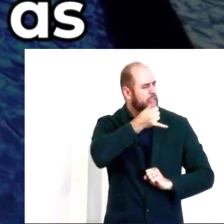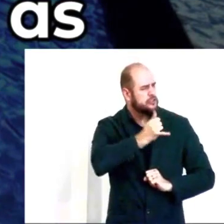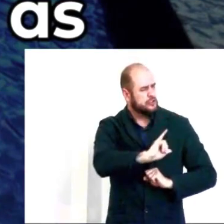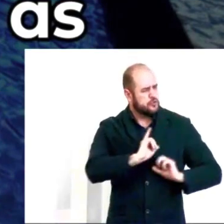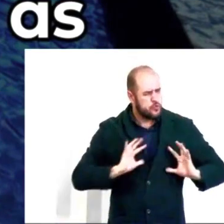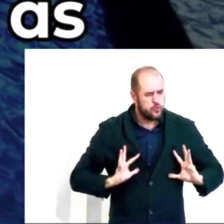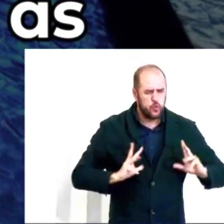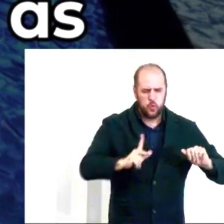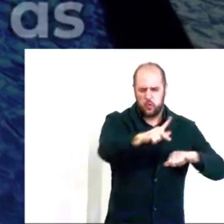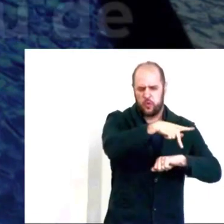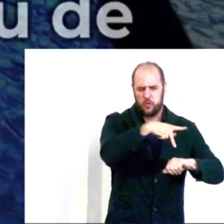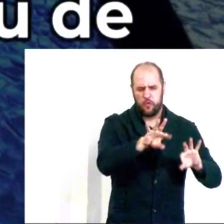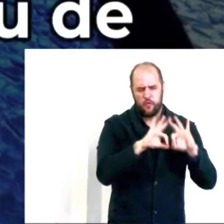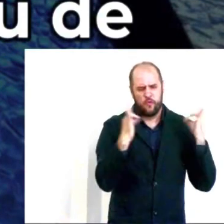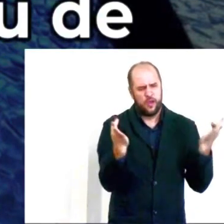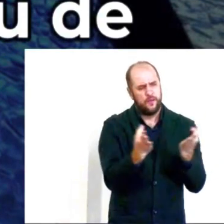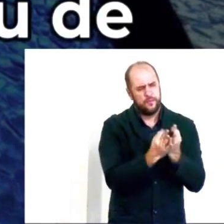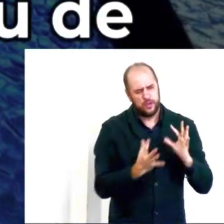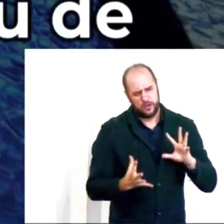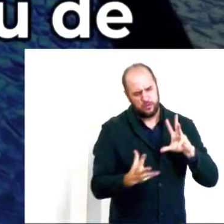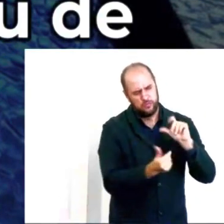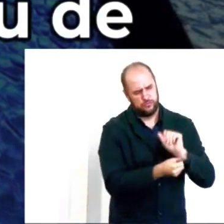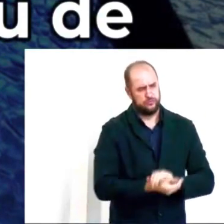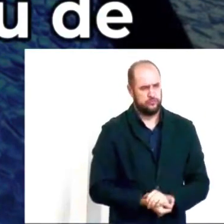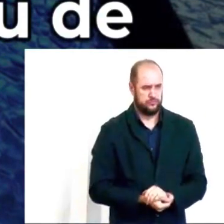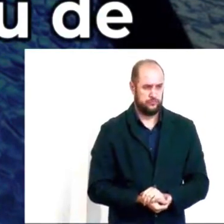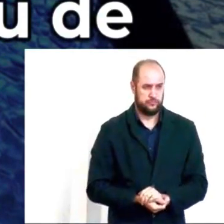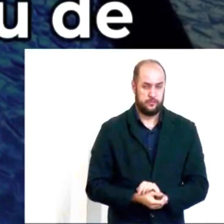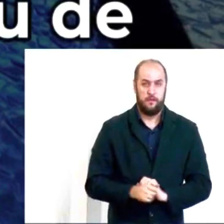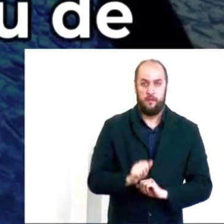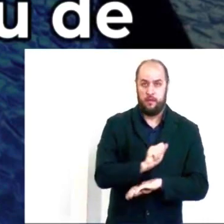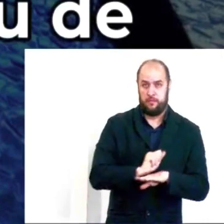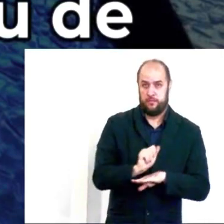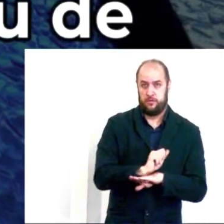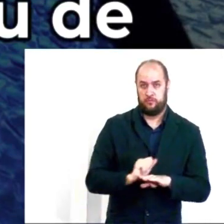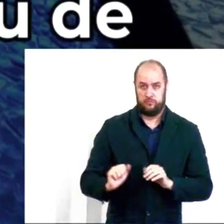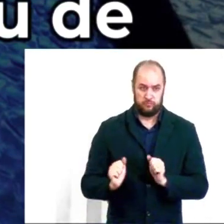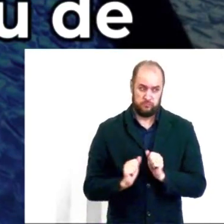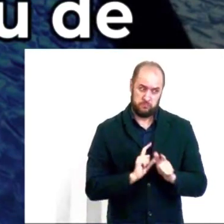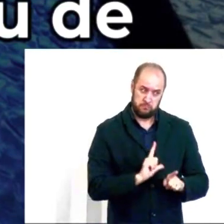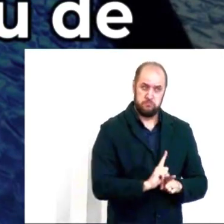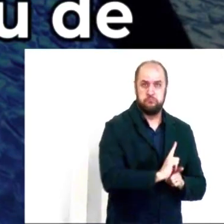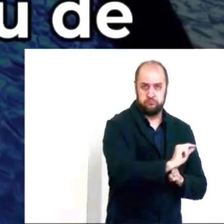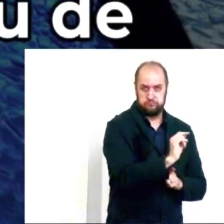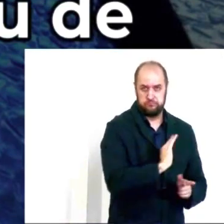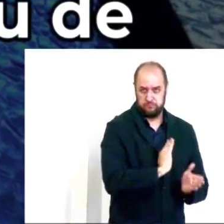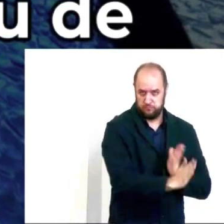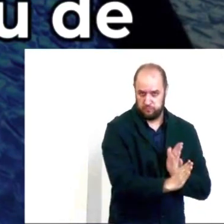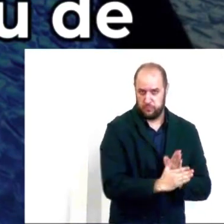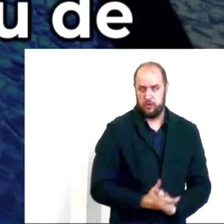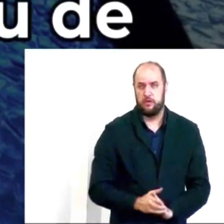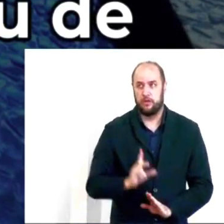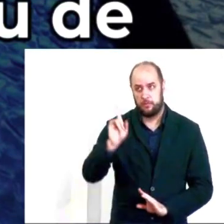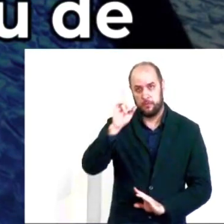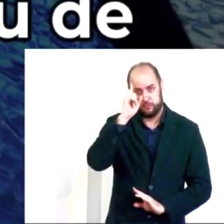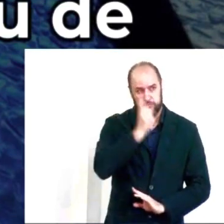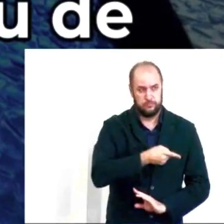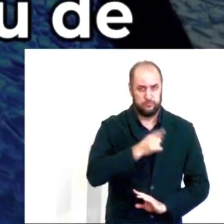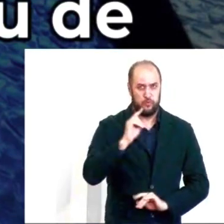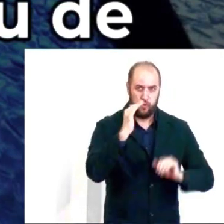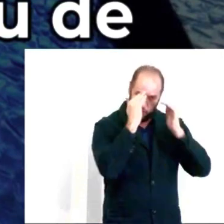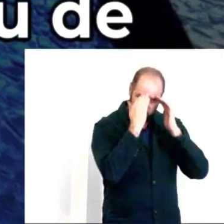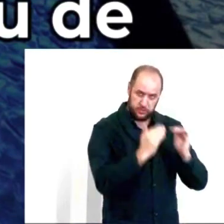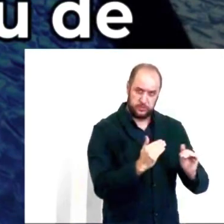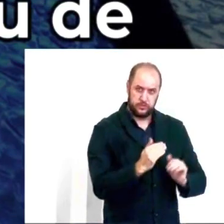benditas todas as famílias da terra. Partiu, pois, Abrão, como lhe ordenara o Senhor, e Ló foi com